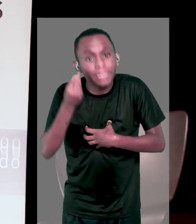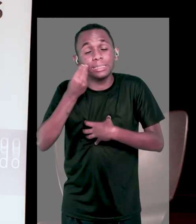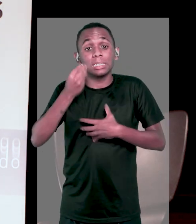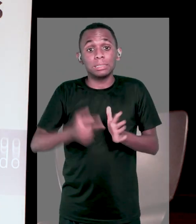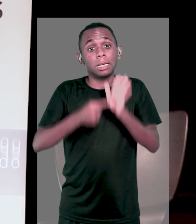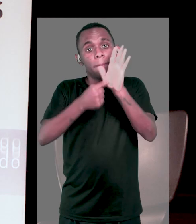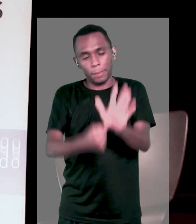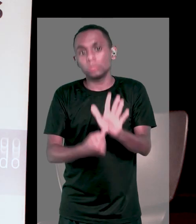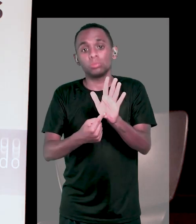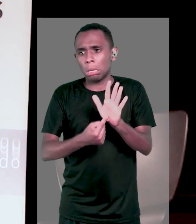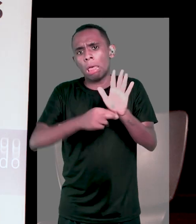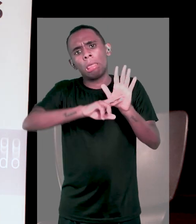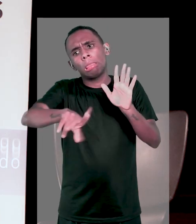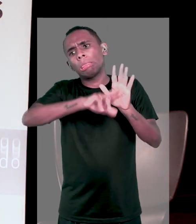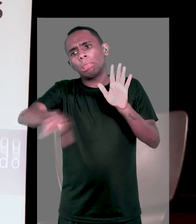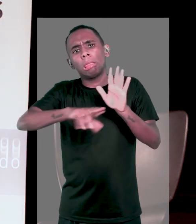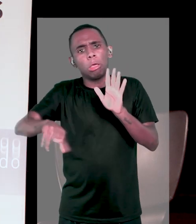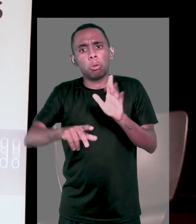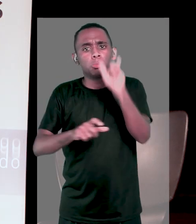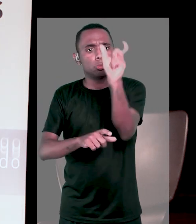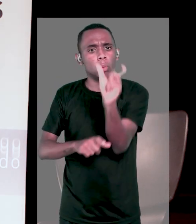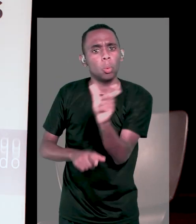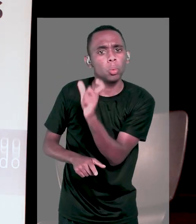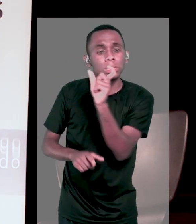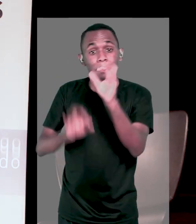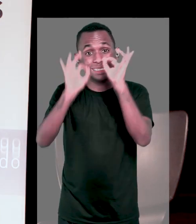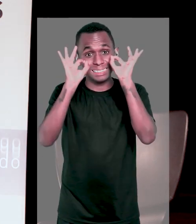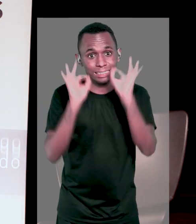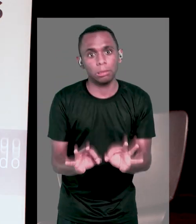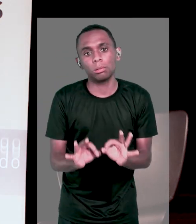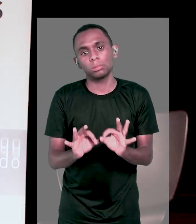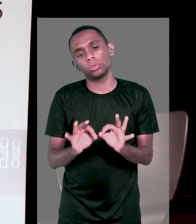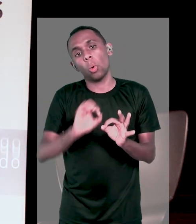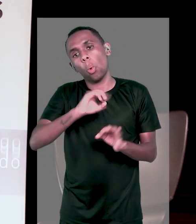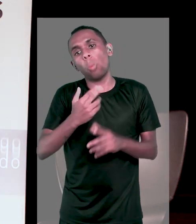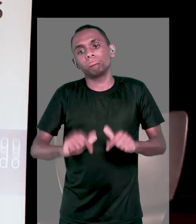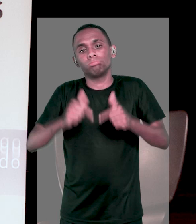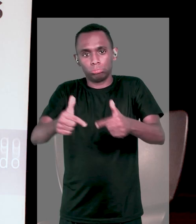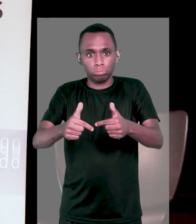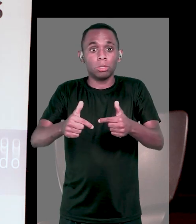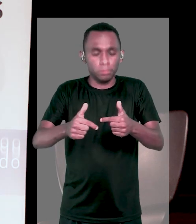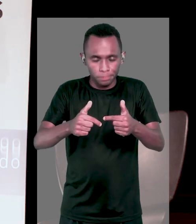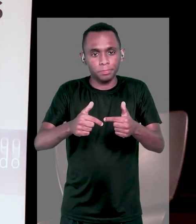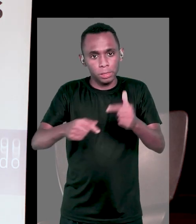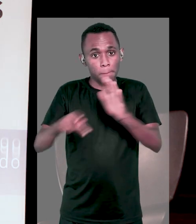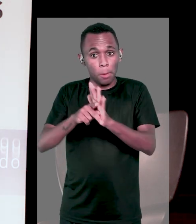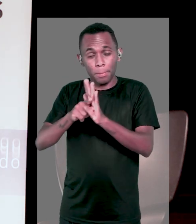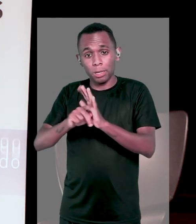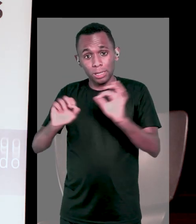tem esse papel de empurrar a consciência de si para a captura da sensibilidade para